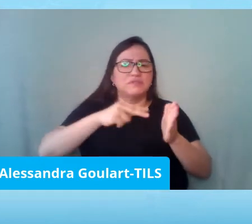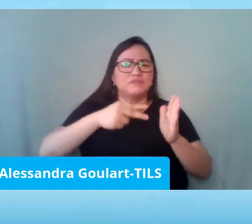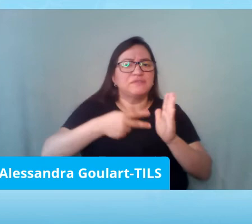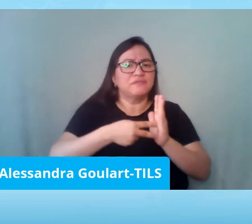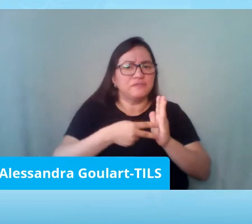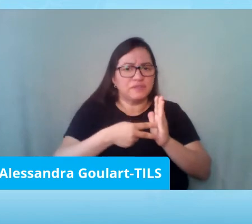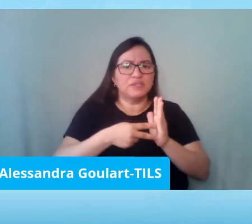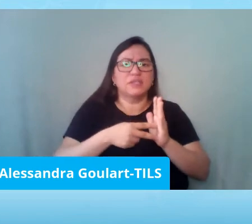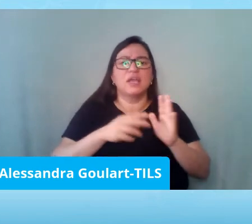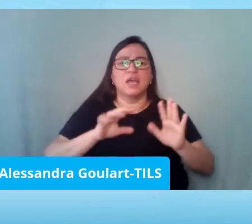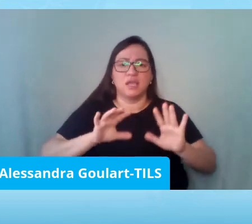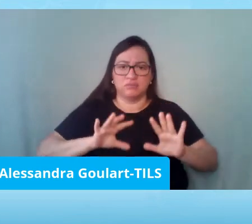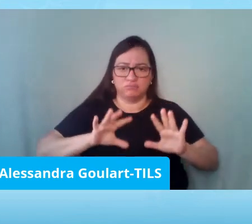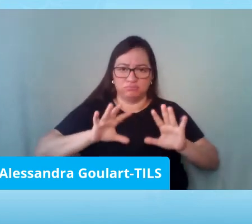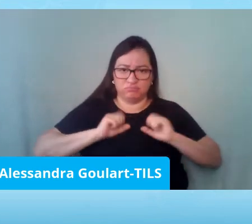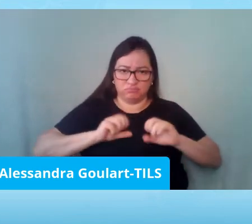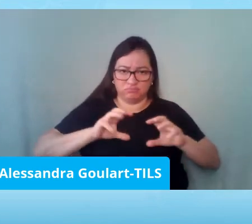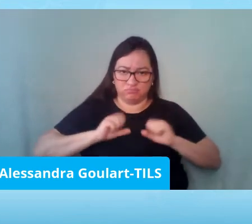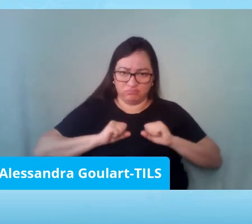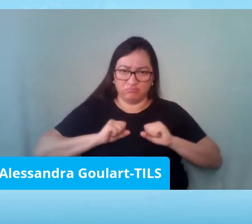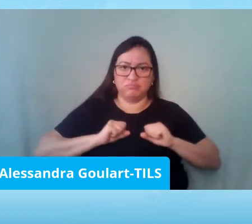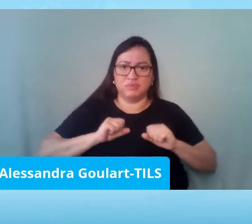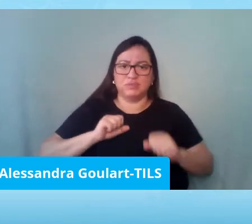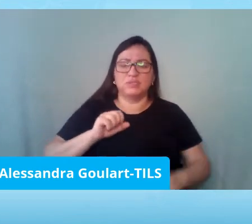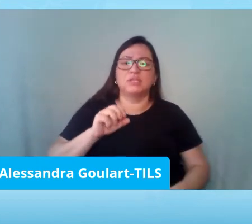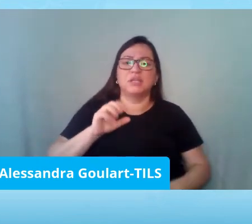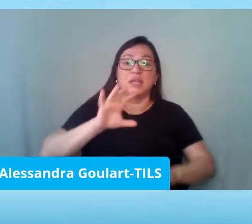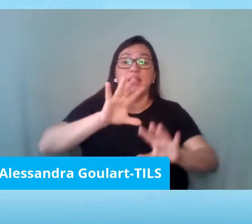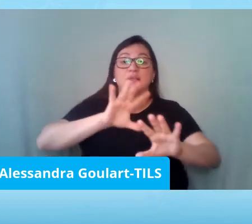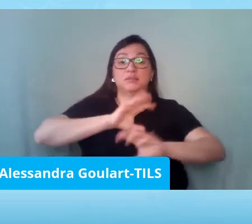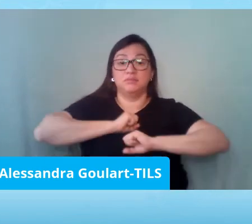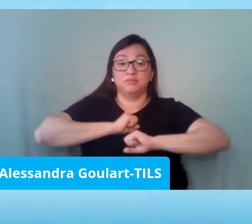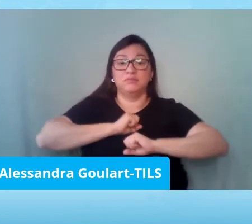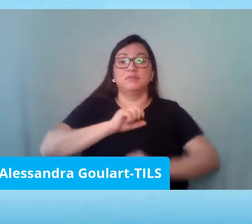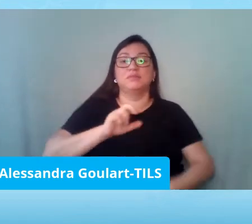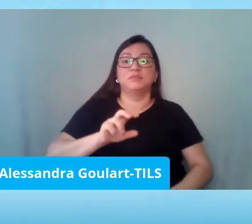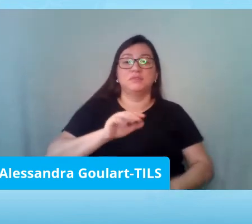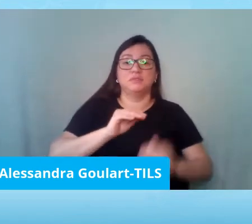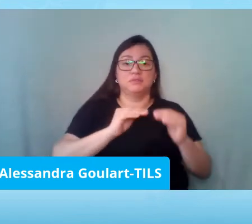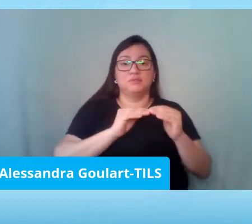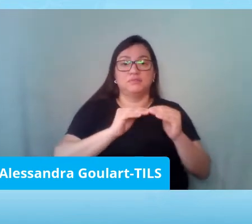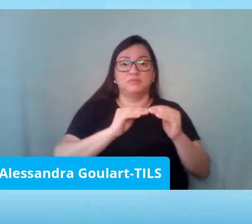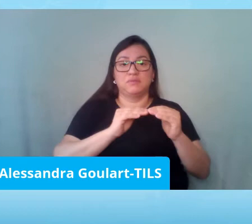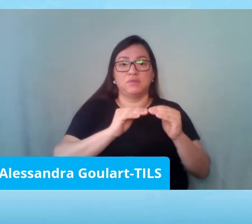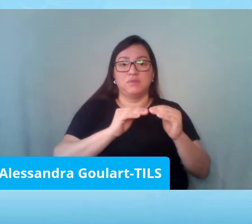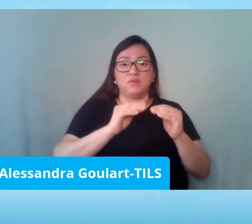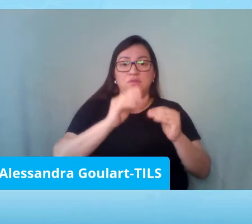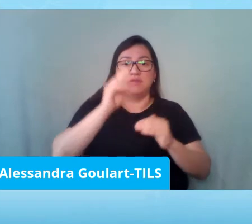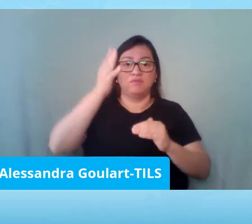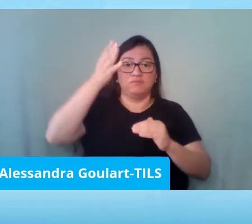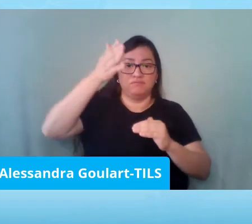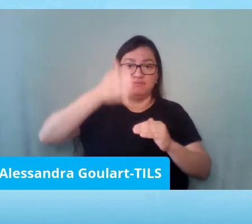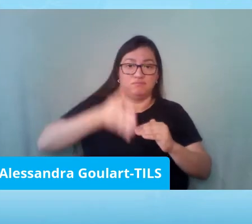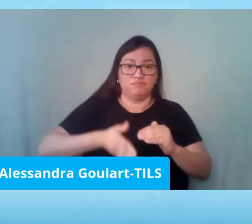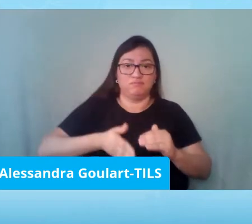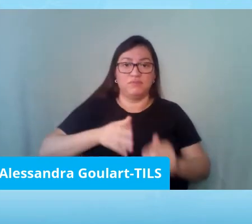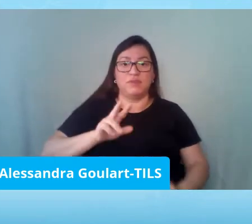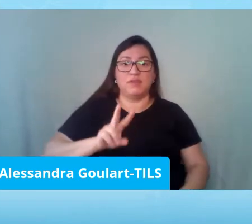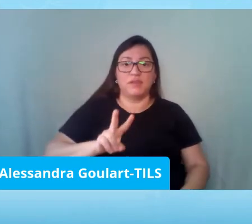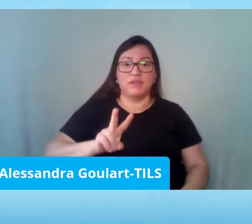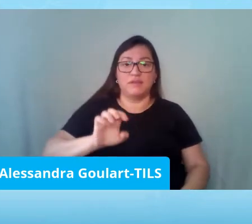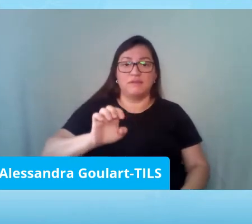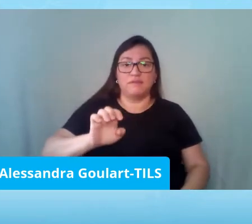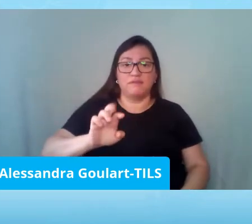trabalha há bastante tempo nessa área, né, discute muito isso, parece às vezes meio óbvio, mas talvez não seja para todo mundo. Então, só para a gente